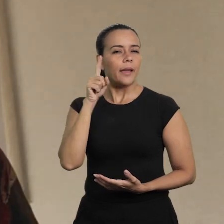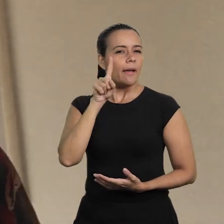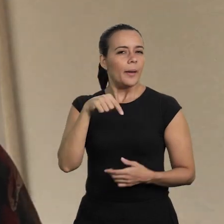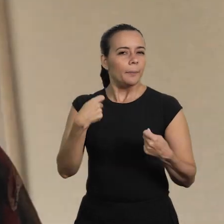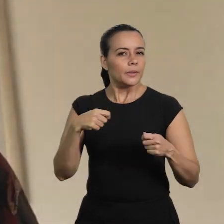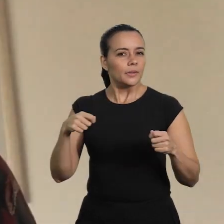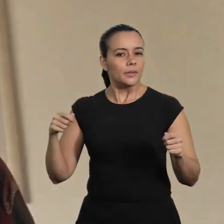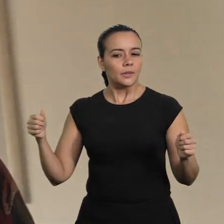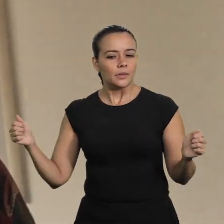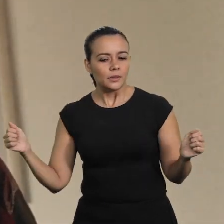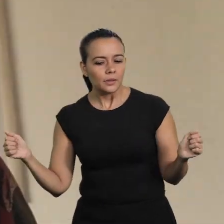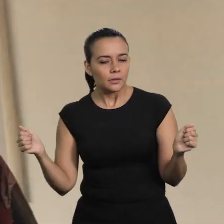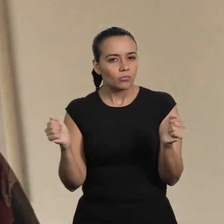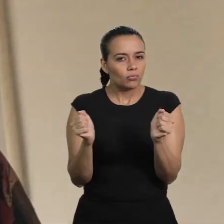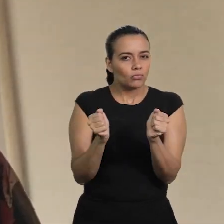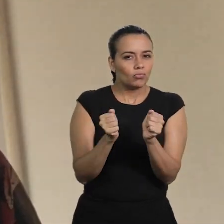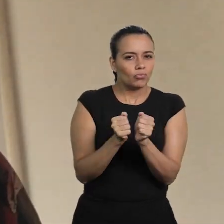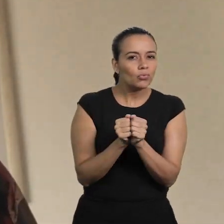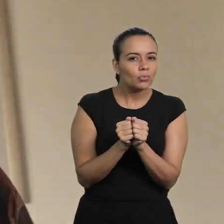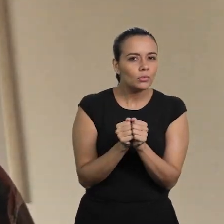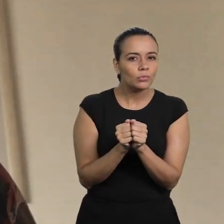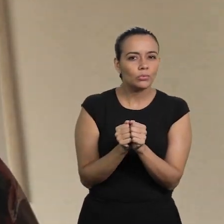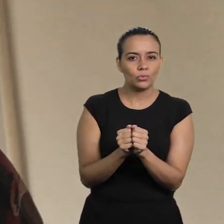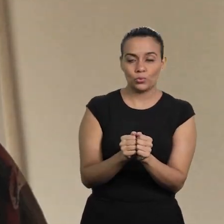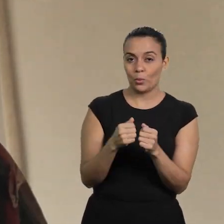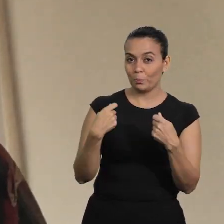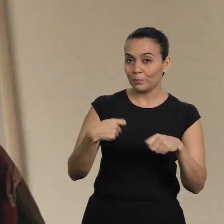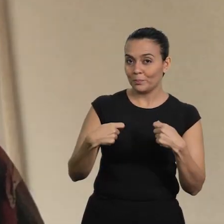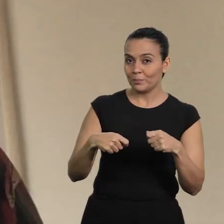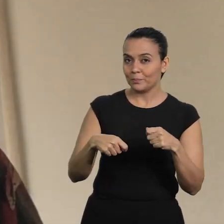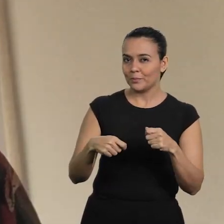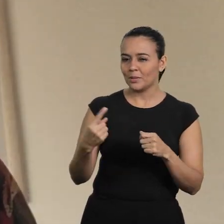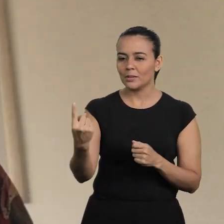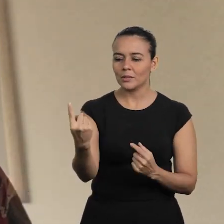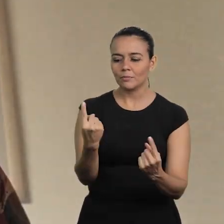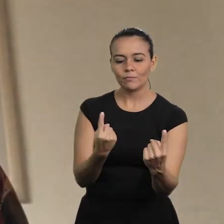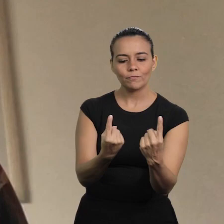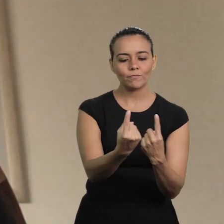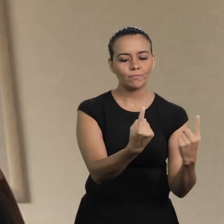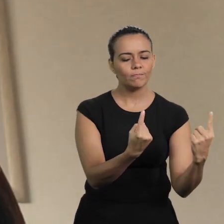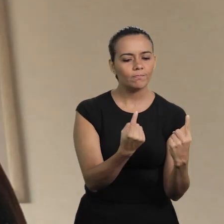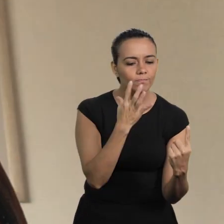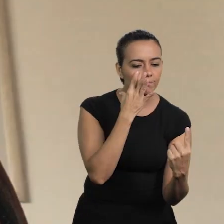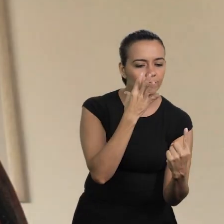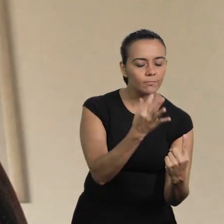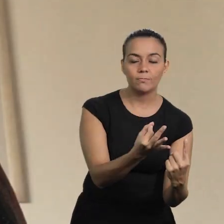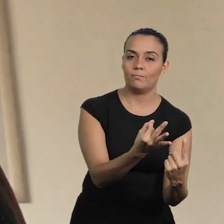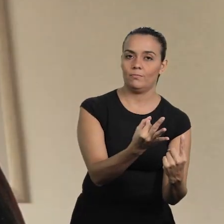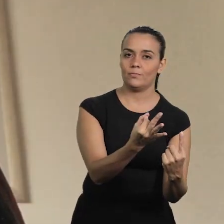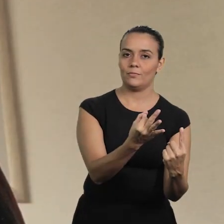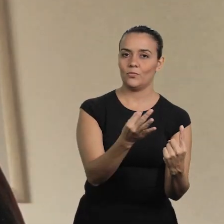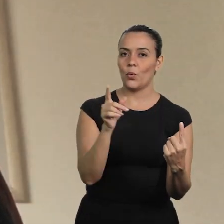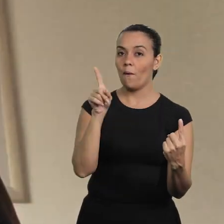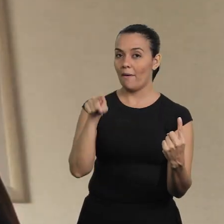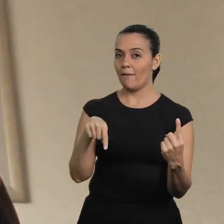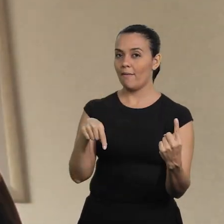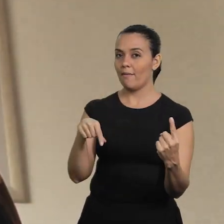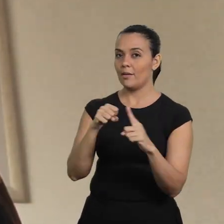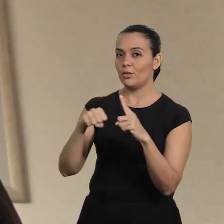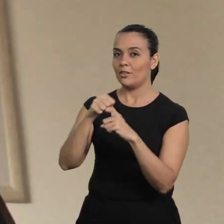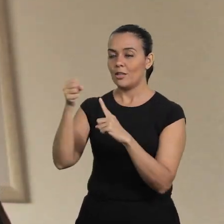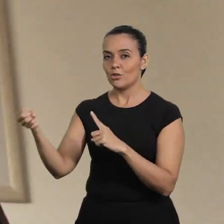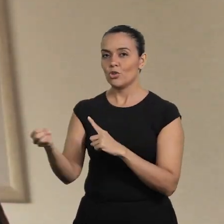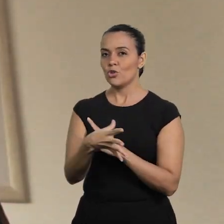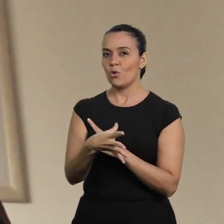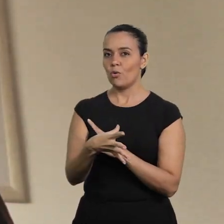trazer para perto, fazer mais escutas ativas, como eu chamo, ouvir mais, né, essas iniciativas de inovação social e ver